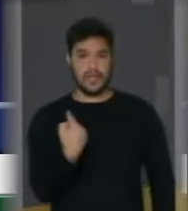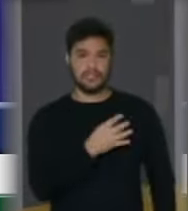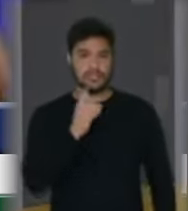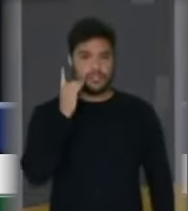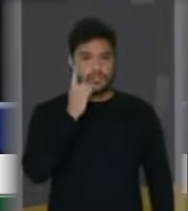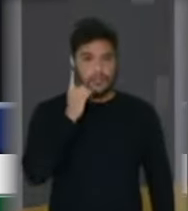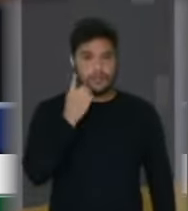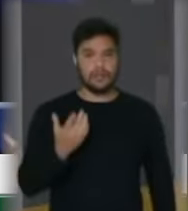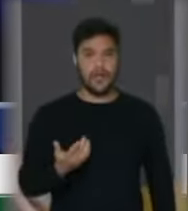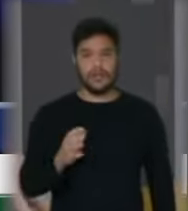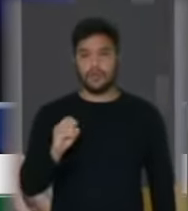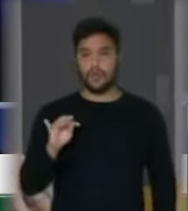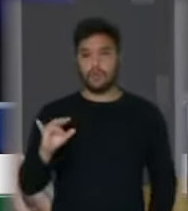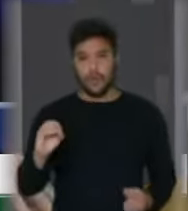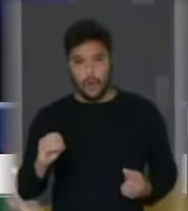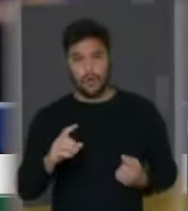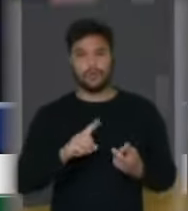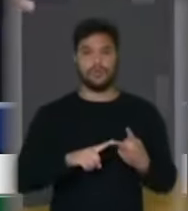Antônio de Paula,